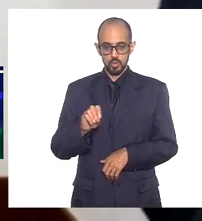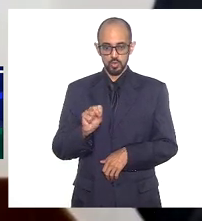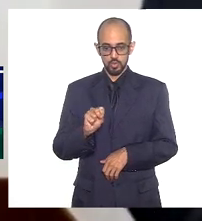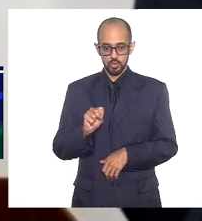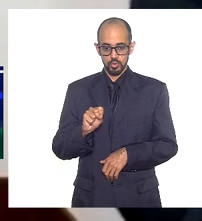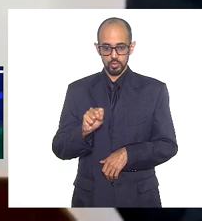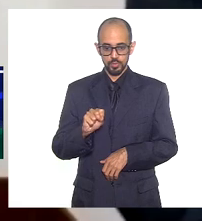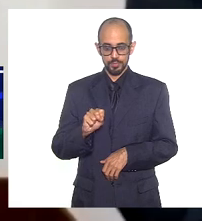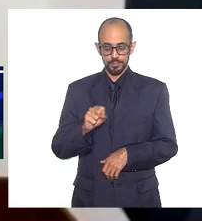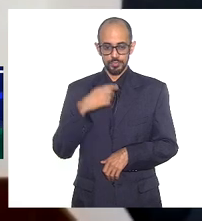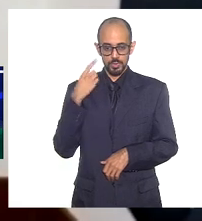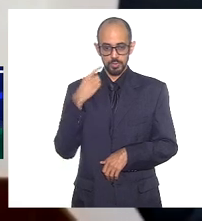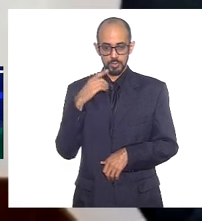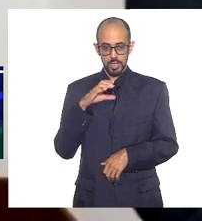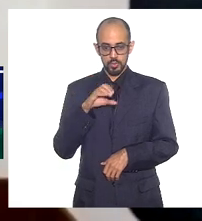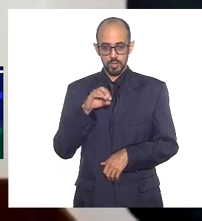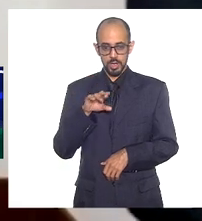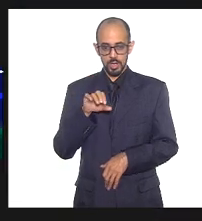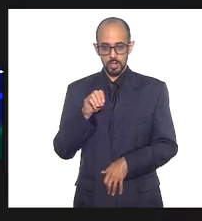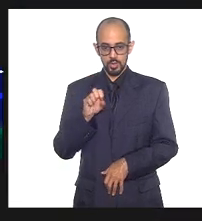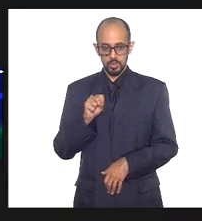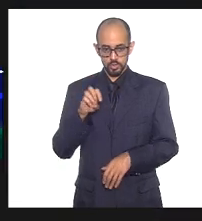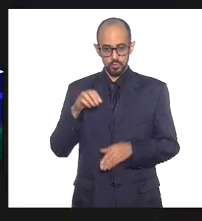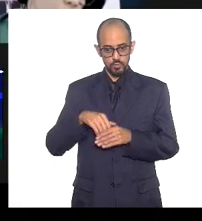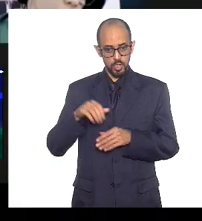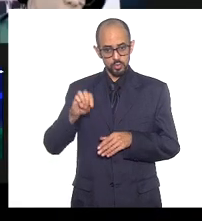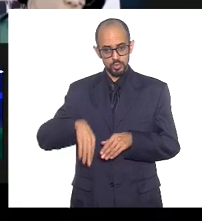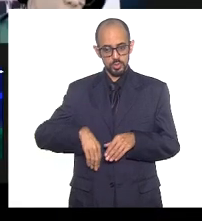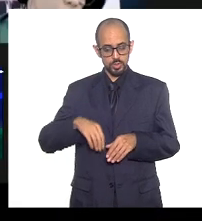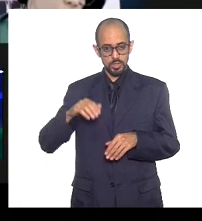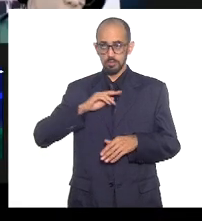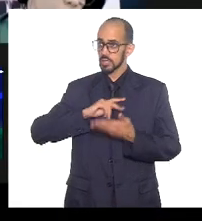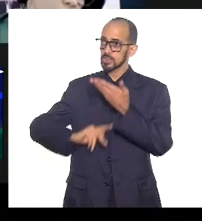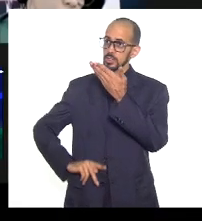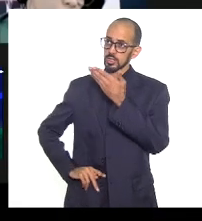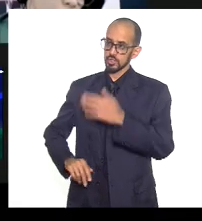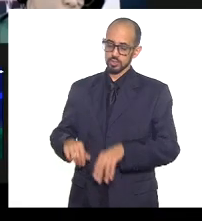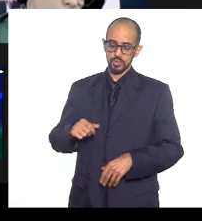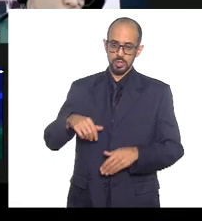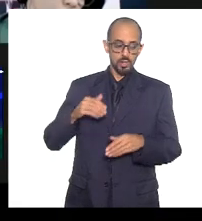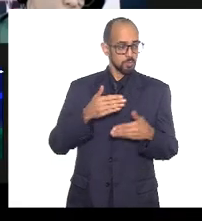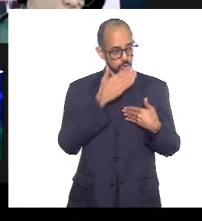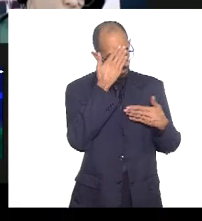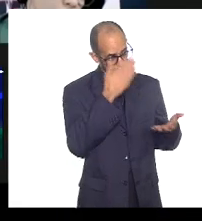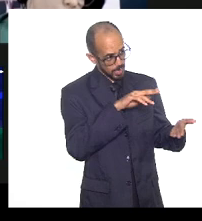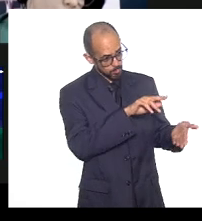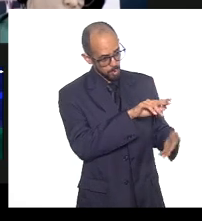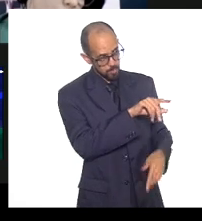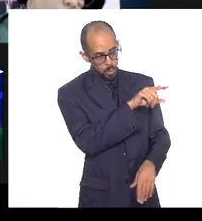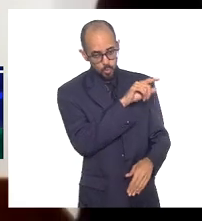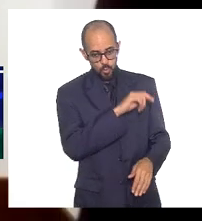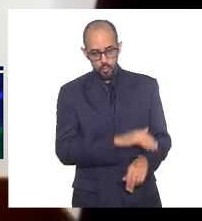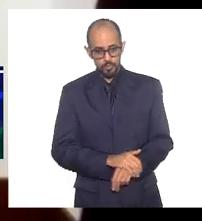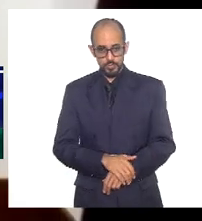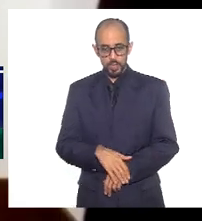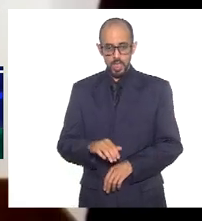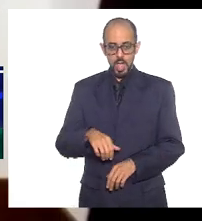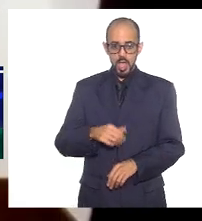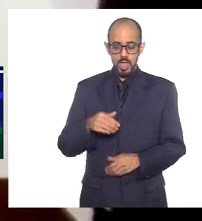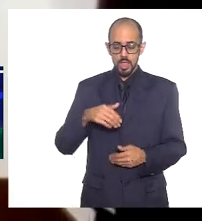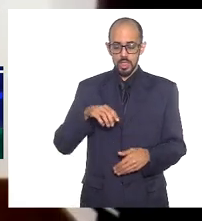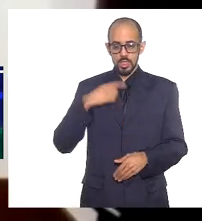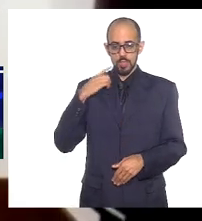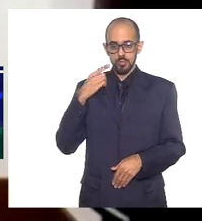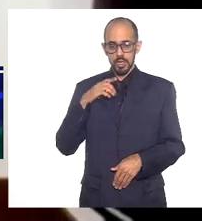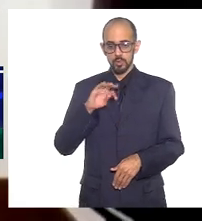deputado Carlos Macedo votou sim presidente obrigado meu irmão Carlos Macedo votou sim deputado Charles